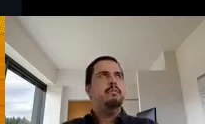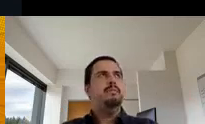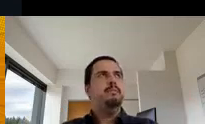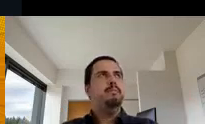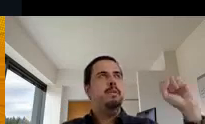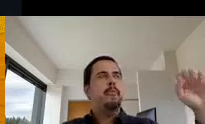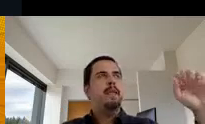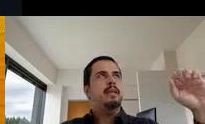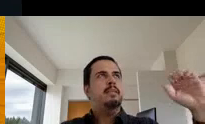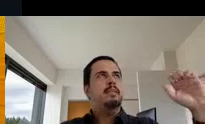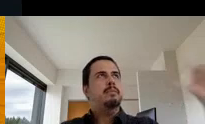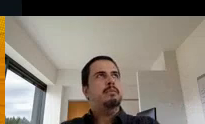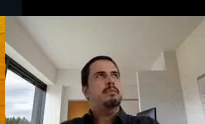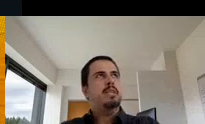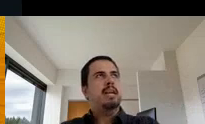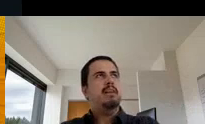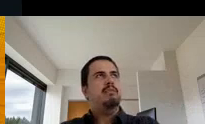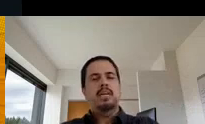ou